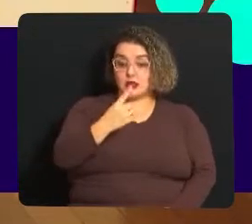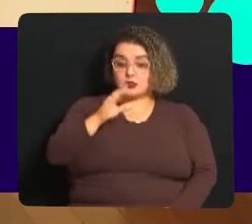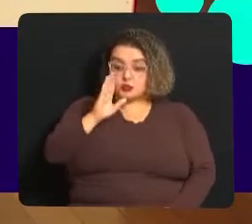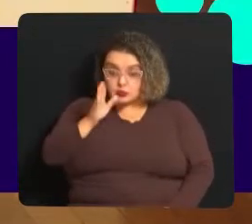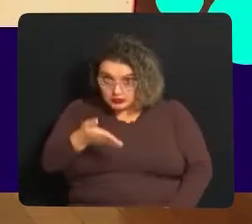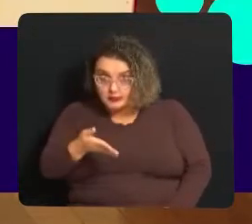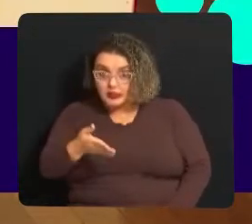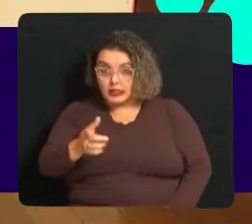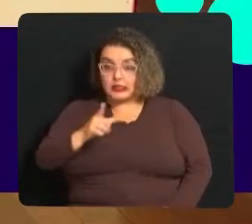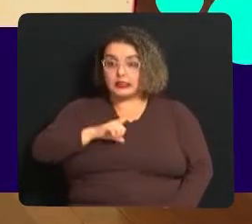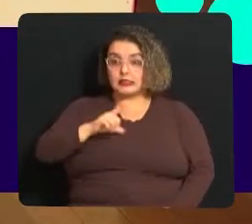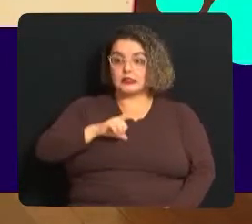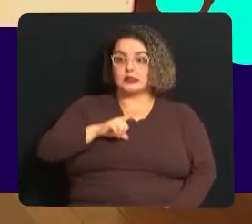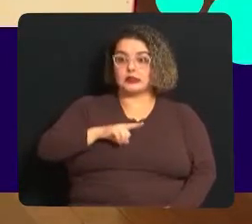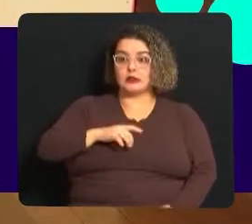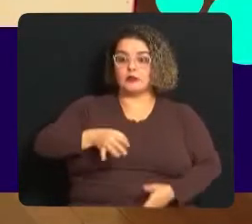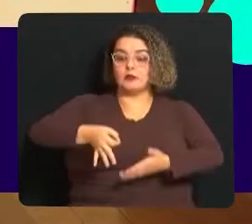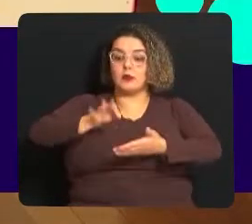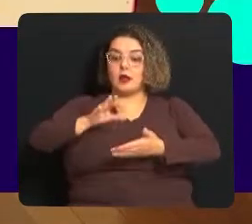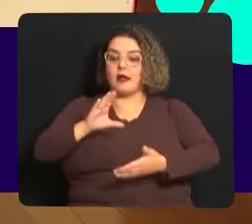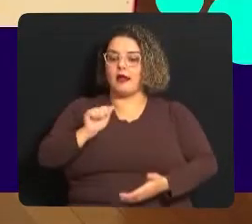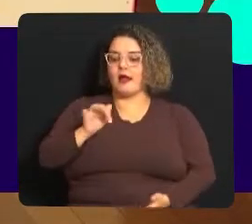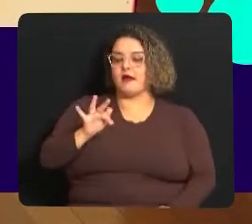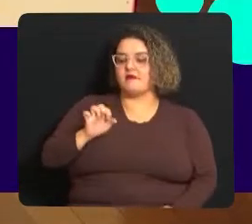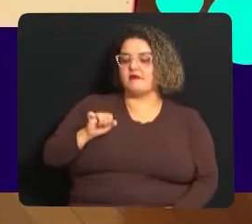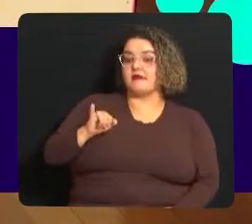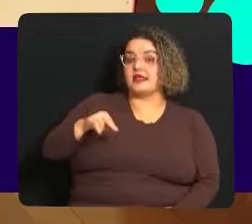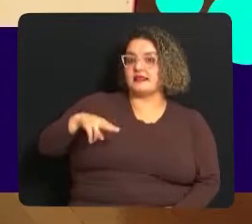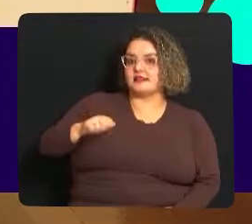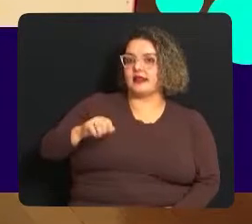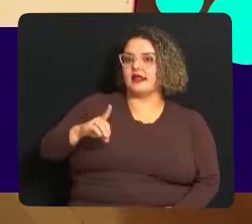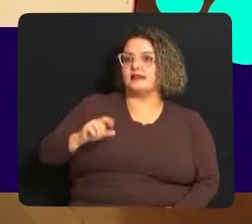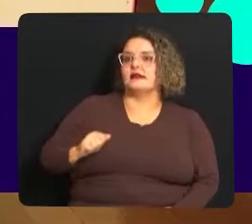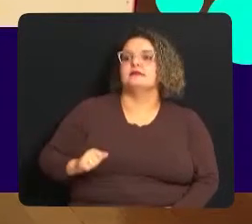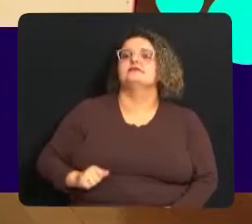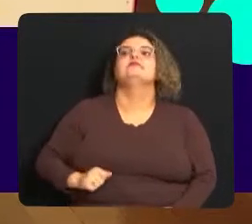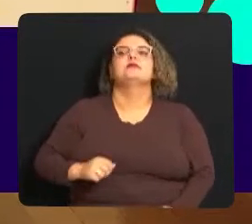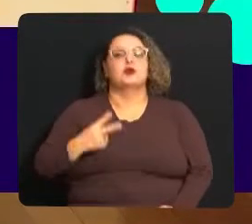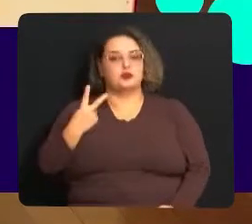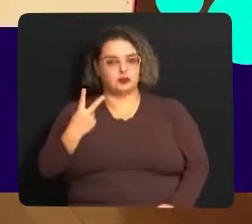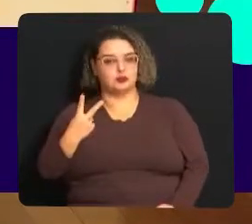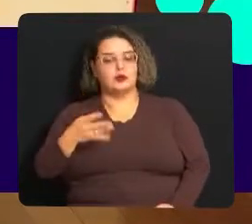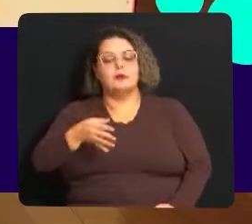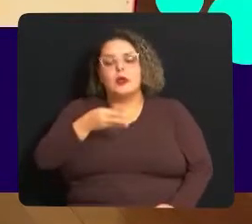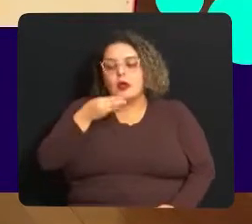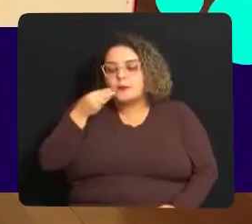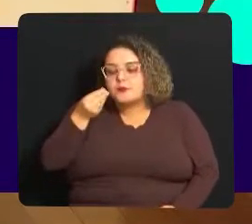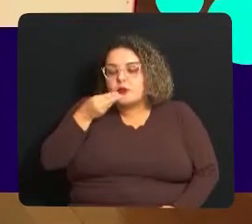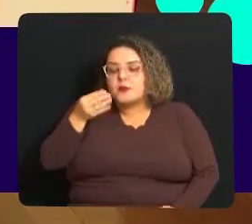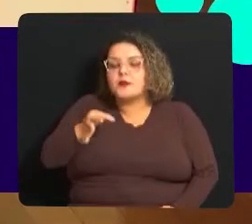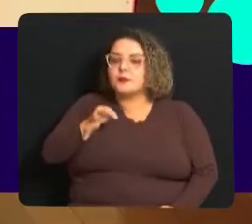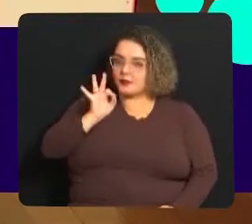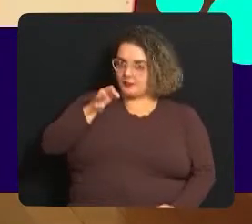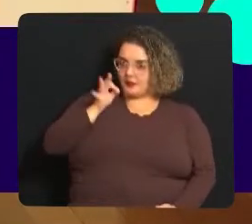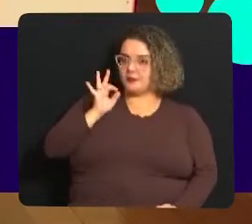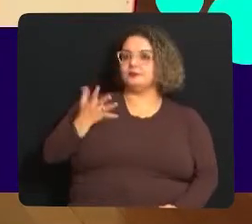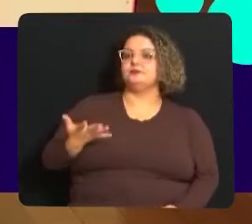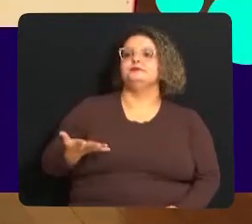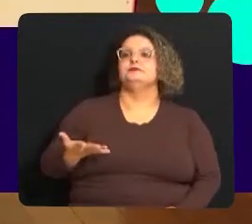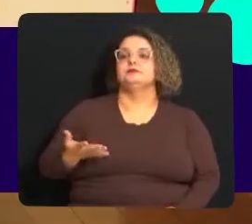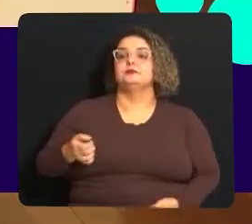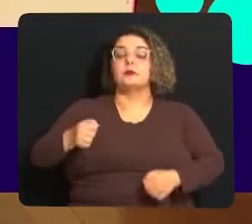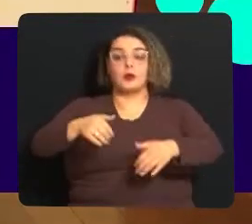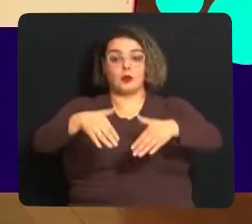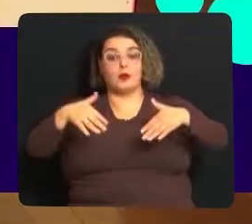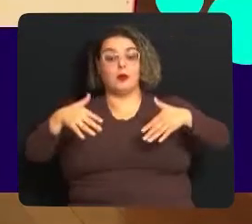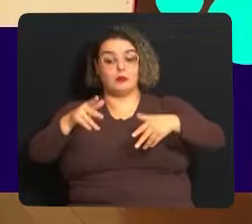11h30 teremos uma intervenção cafeinada com dois baristas e também com degustação de cafés. O